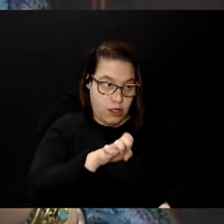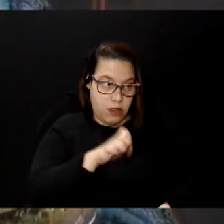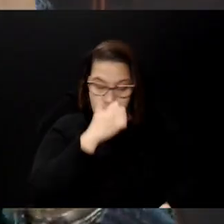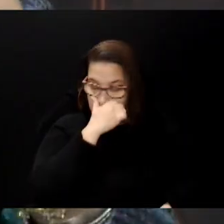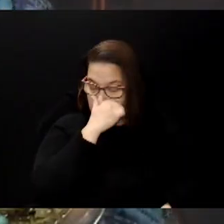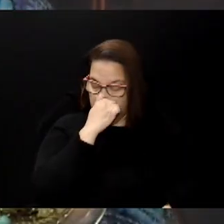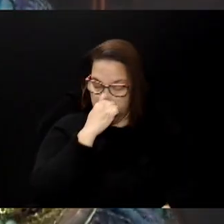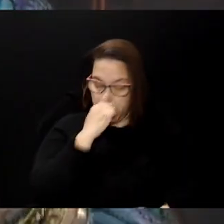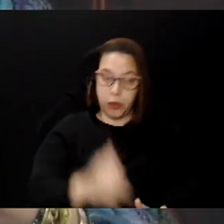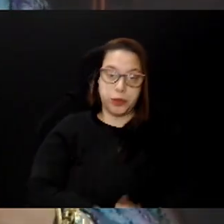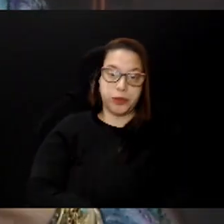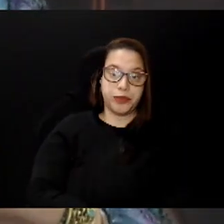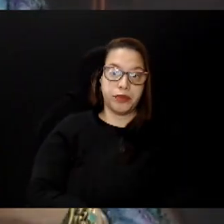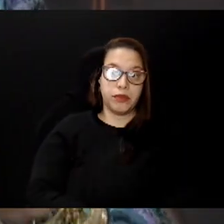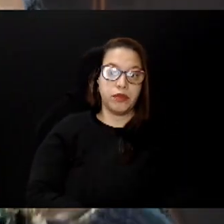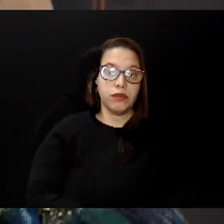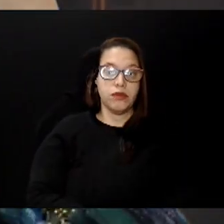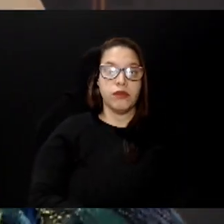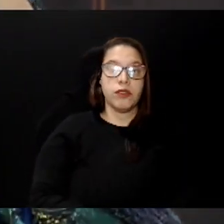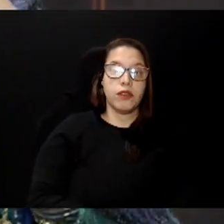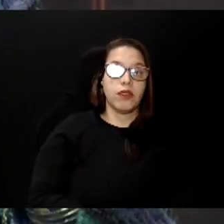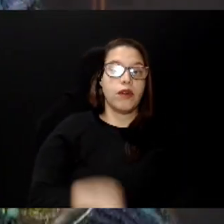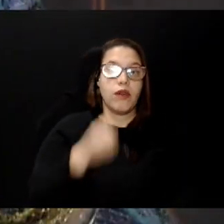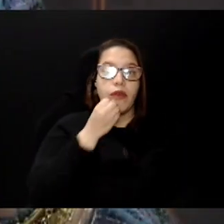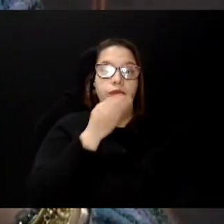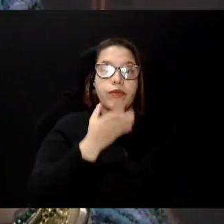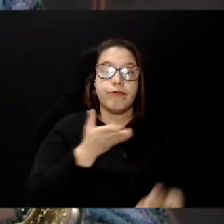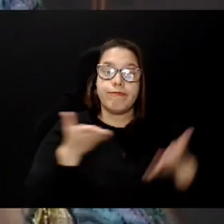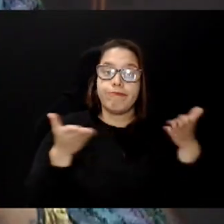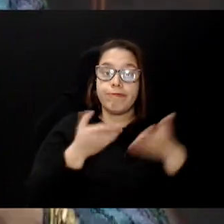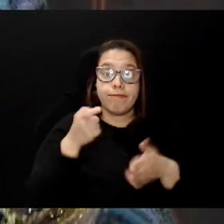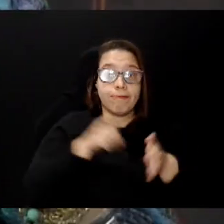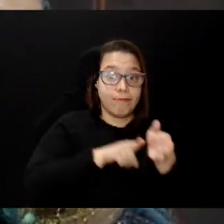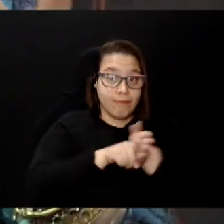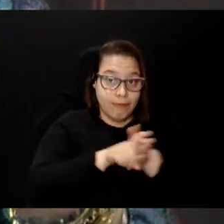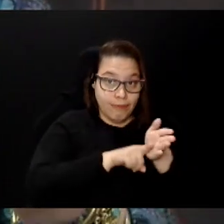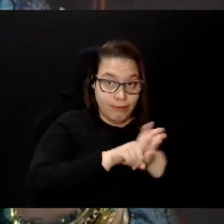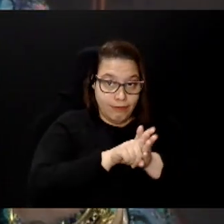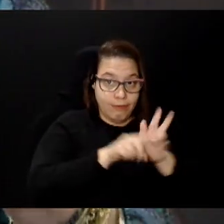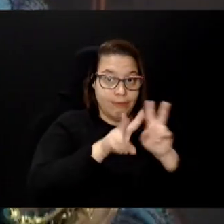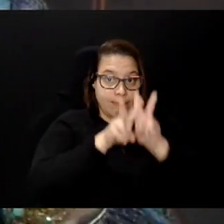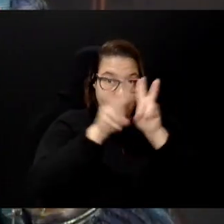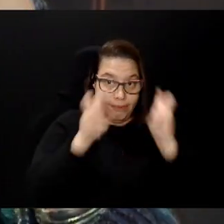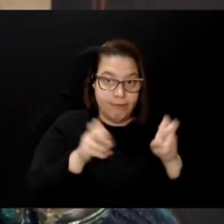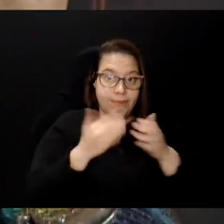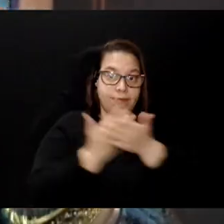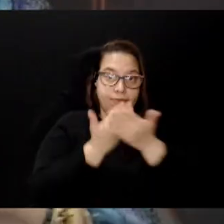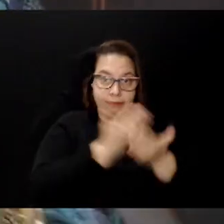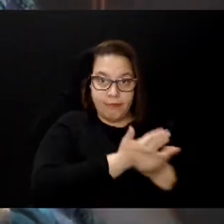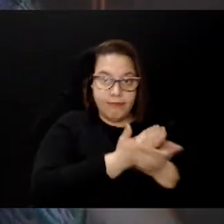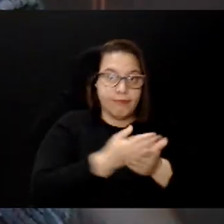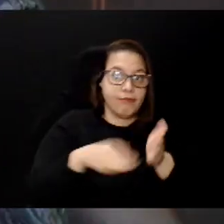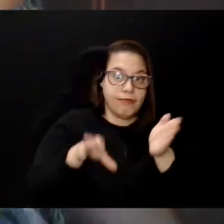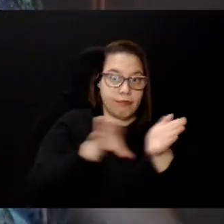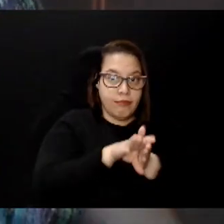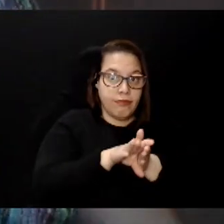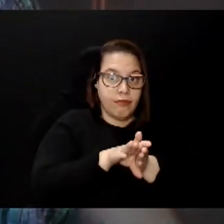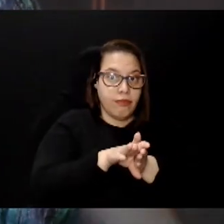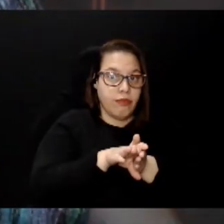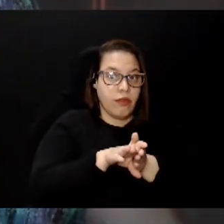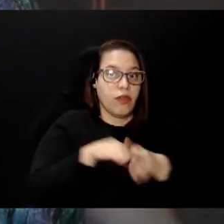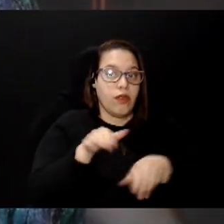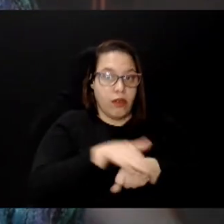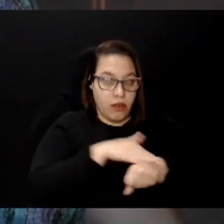coisa edificante. Uhum. Agora, pesquisar sobre a aula e chegar lá, conversar,